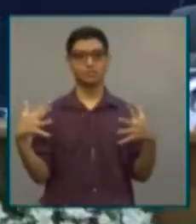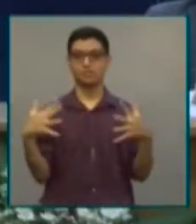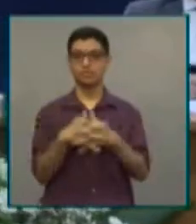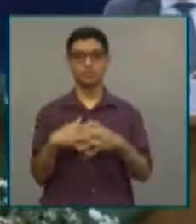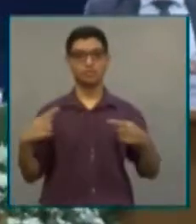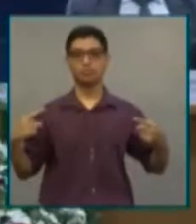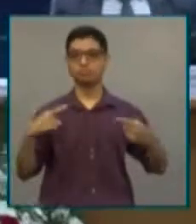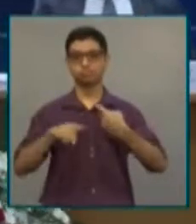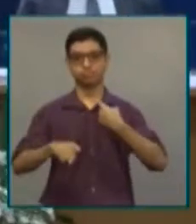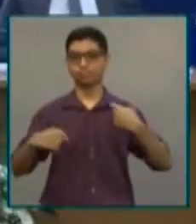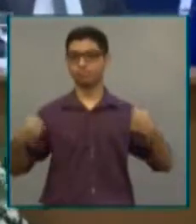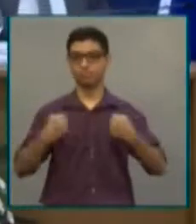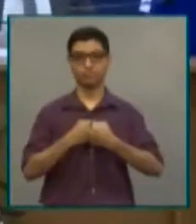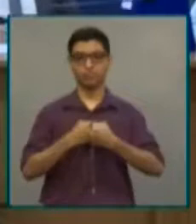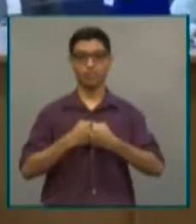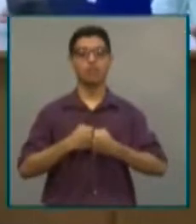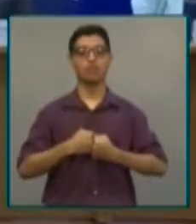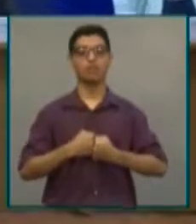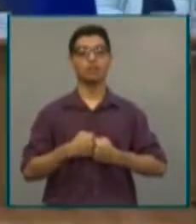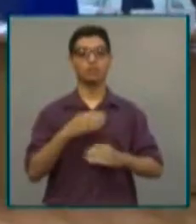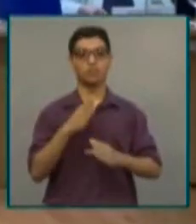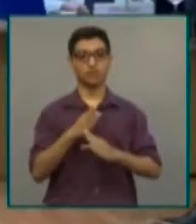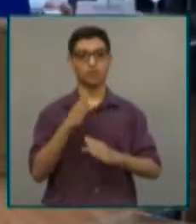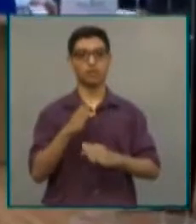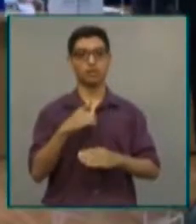no portal e no que o senhor fala.